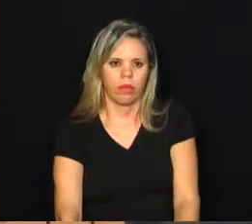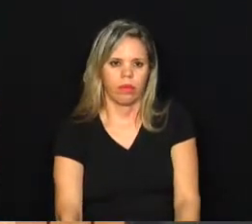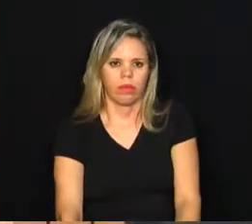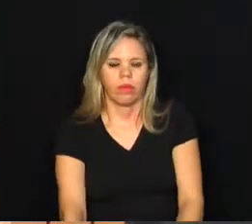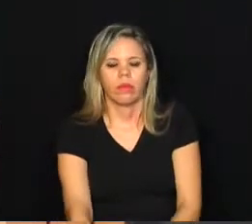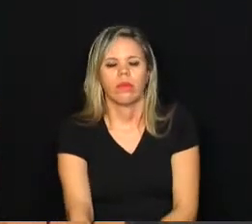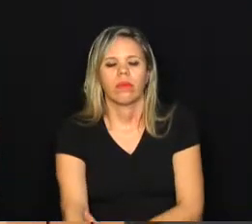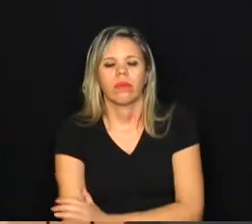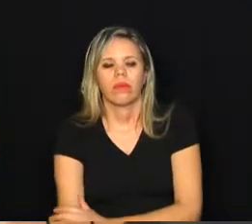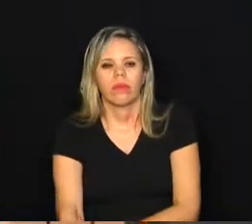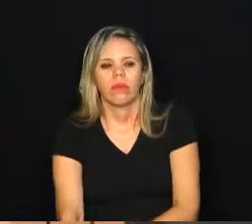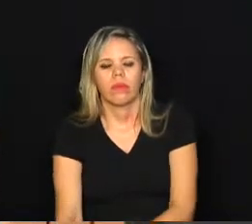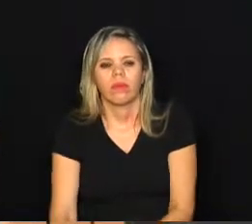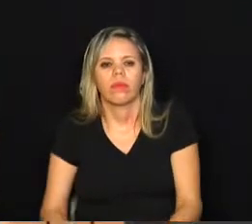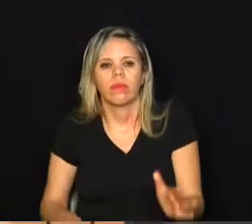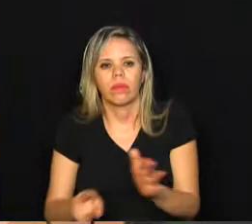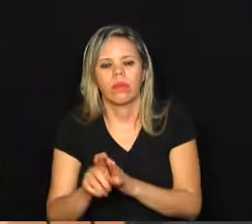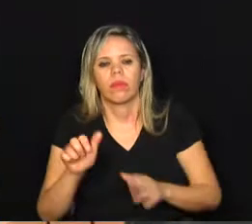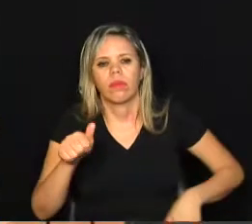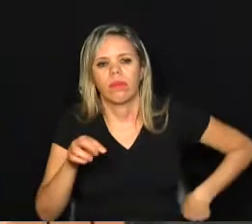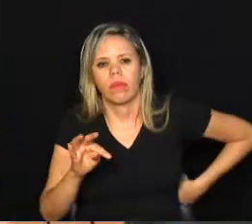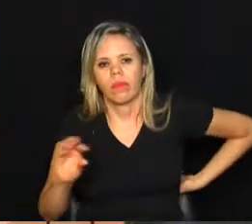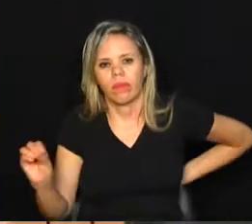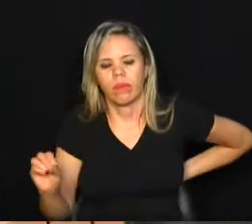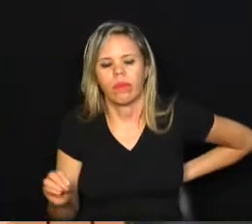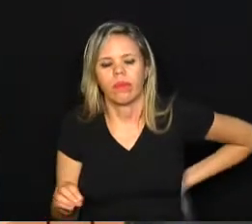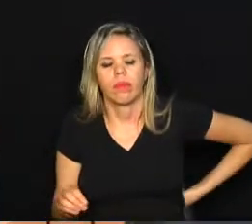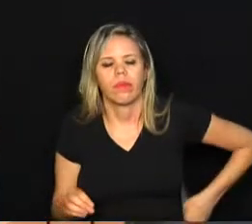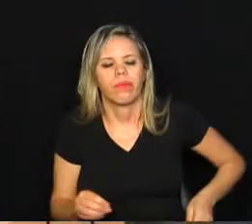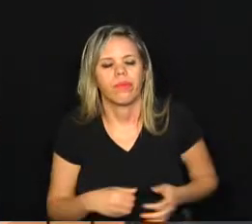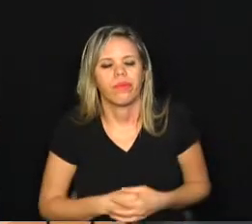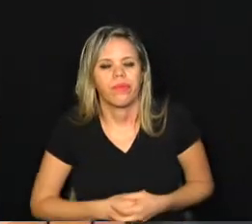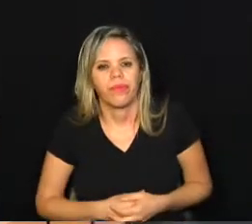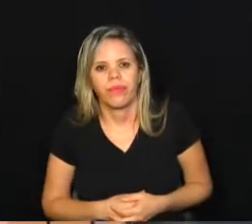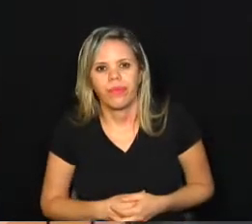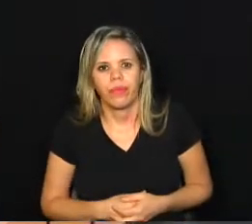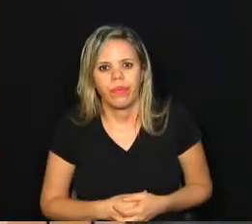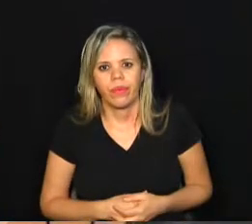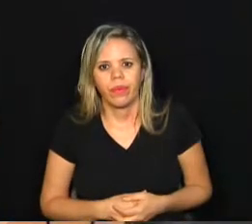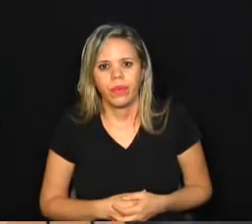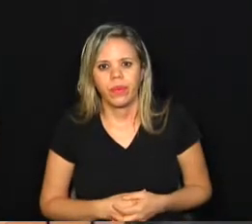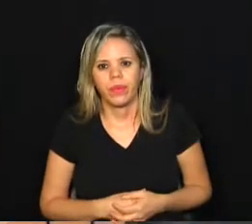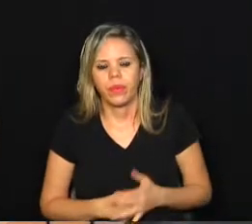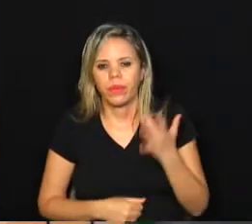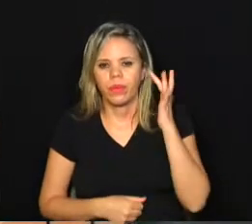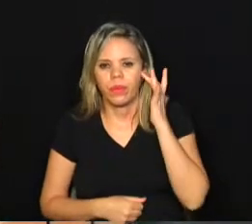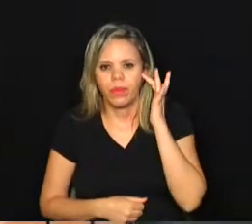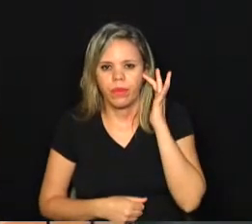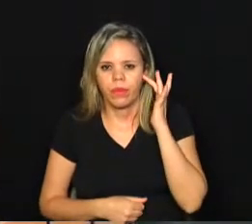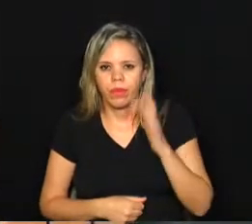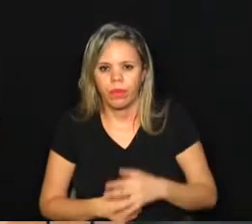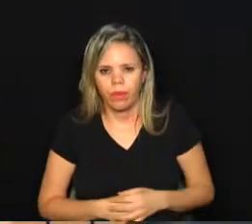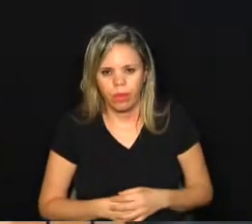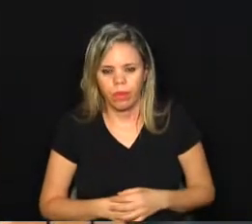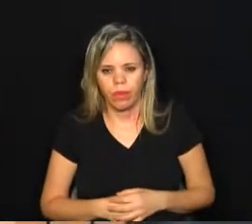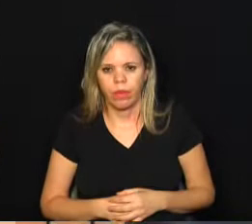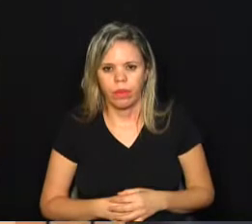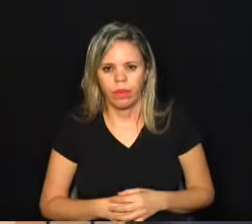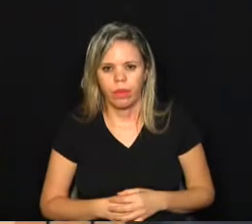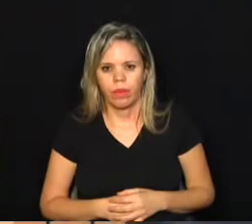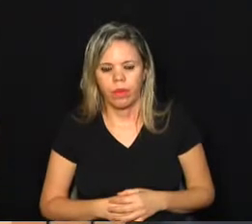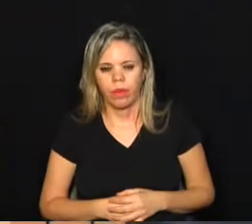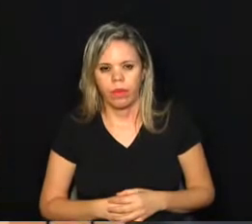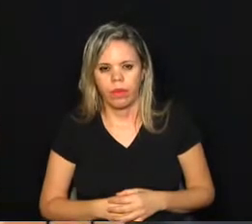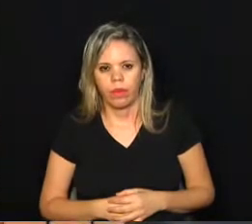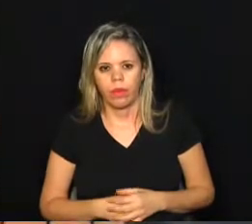Eu tenho uma pergunta aqui do Antônio Carlos Bertelli, que eu acho que seria mais